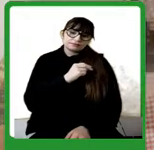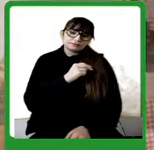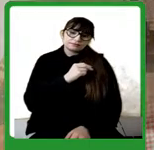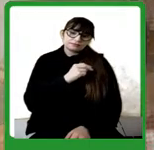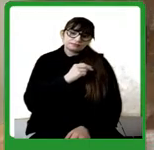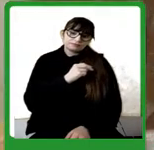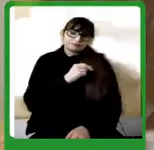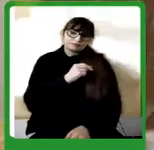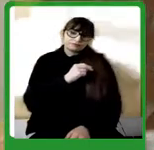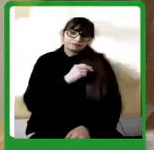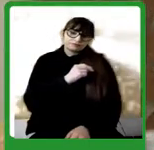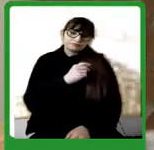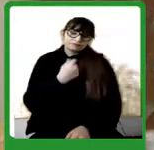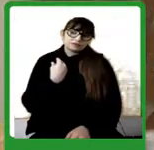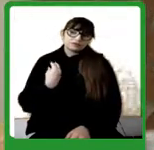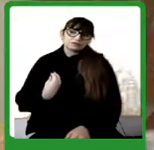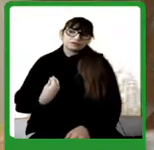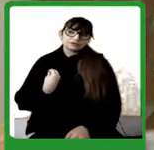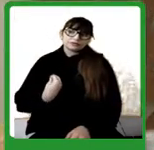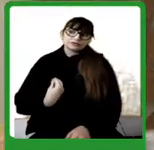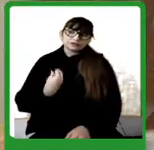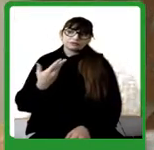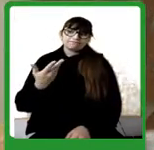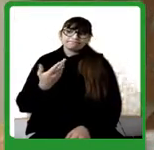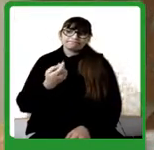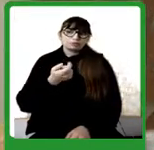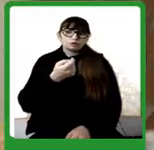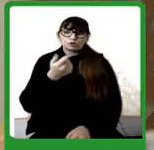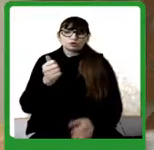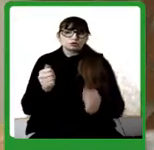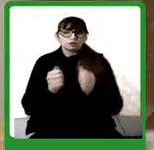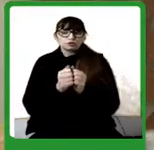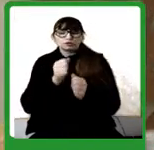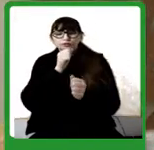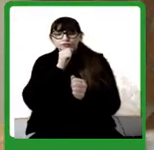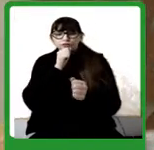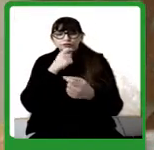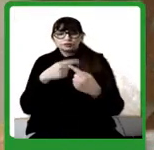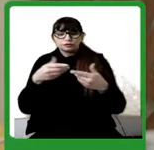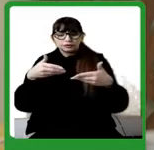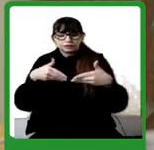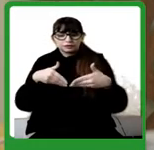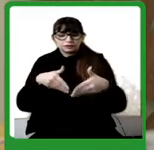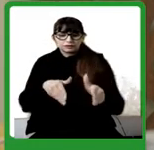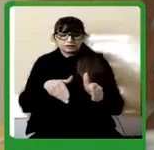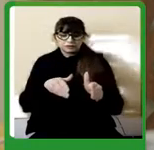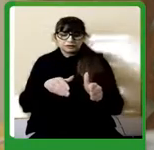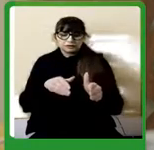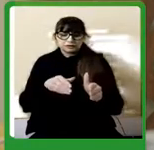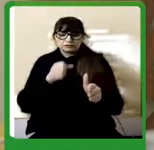muito pouco, né? Porque quando eu nasci o pai do meu pai já tinha falecido.